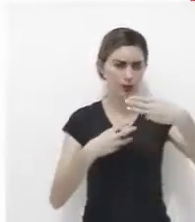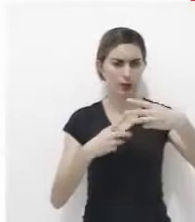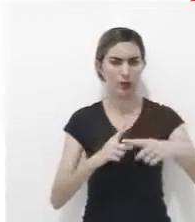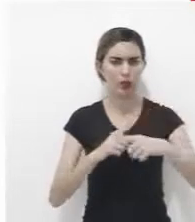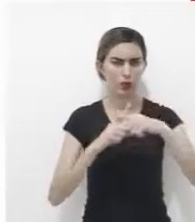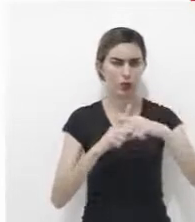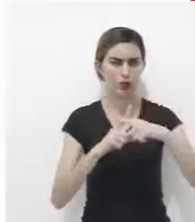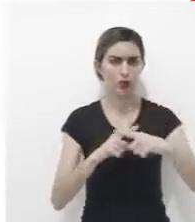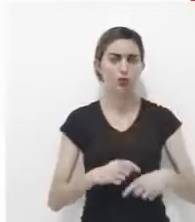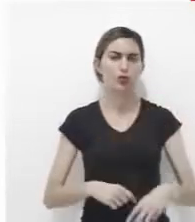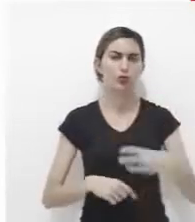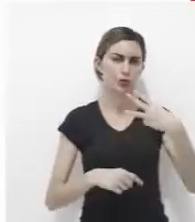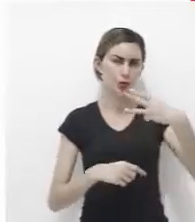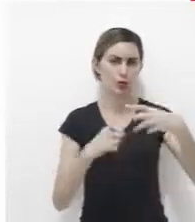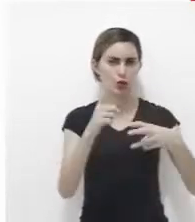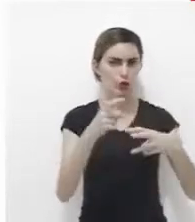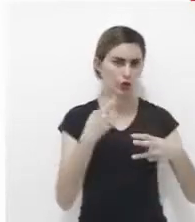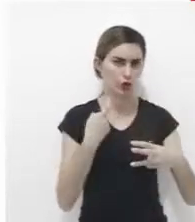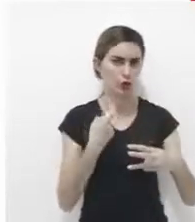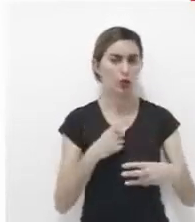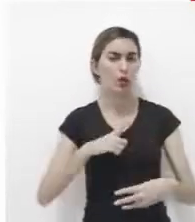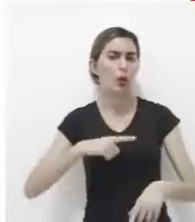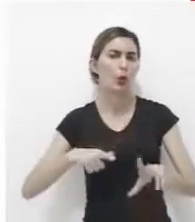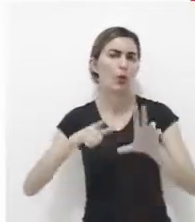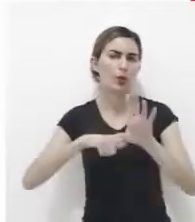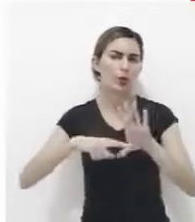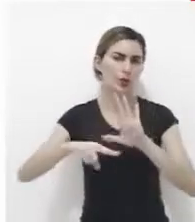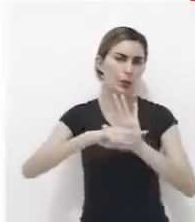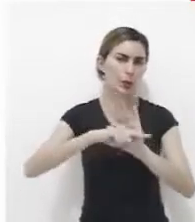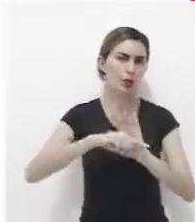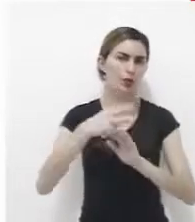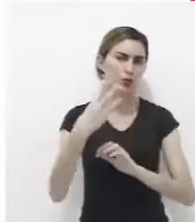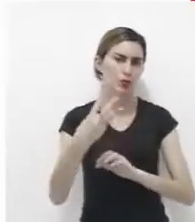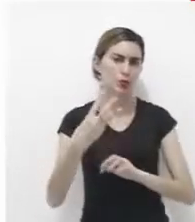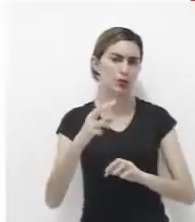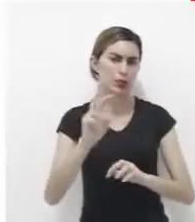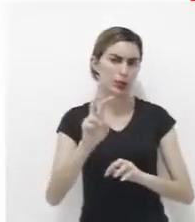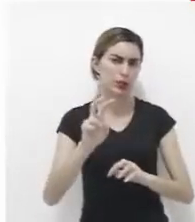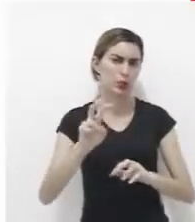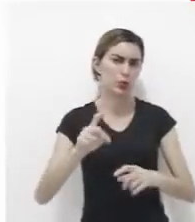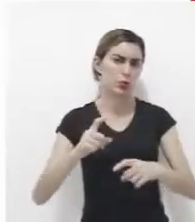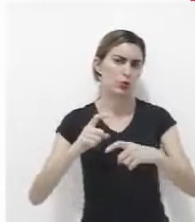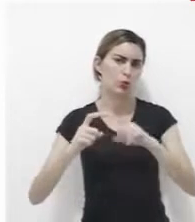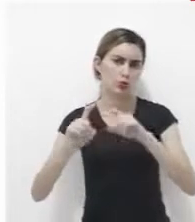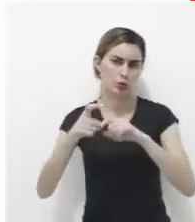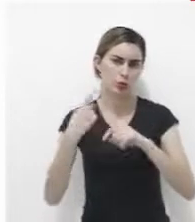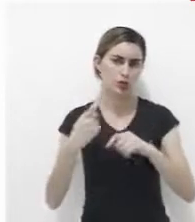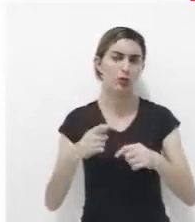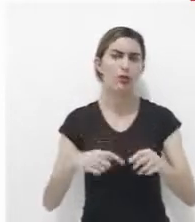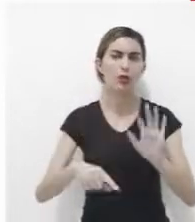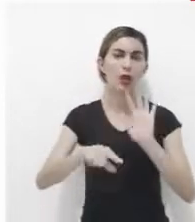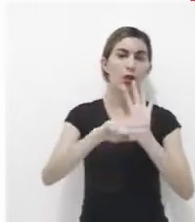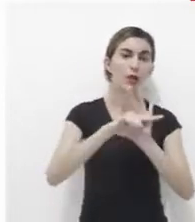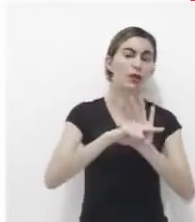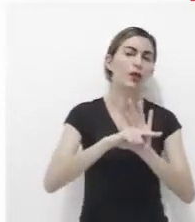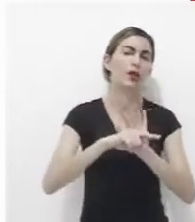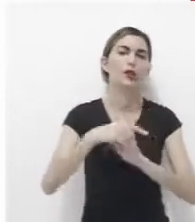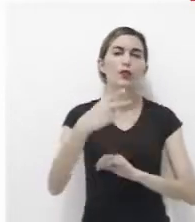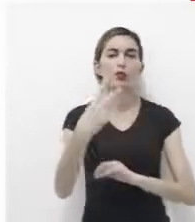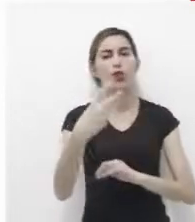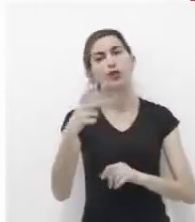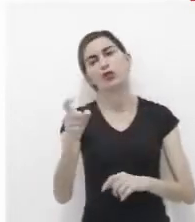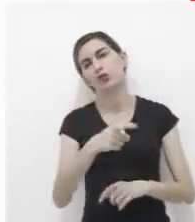tenho 3x e devo 5x, o que é que vai acontecer? Devo 2x. Muito